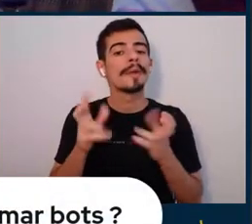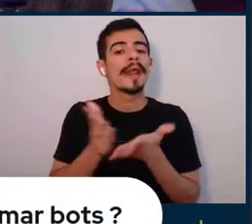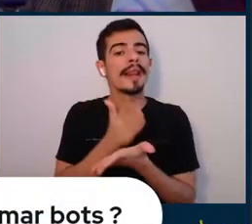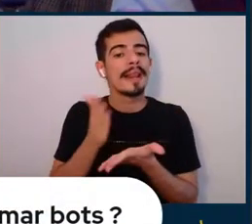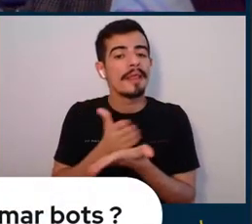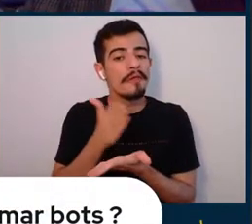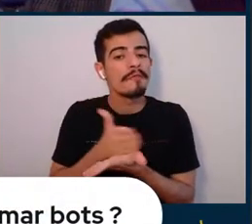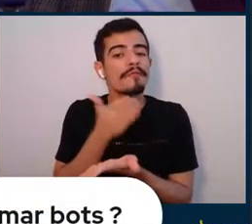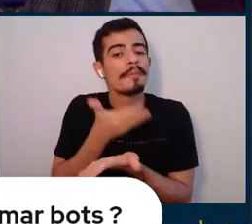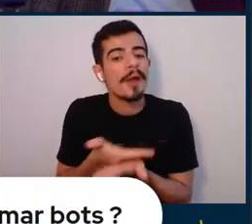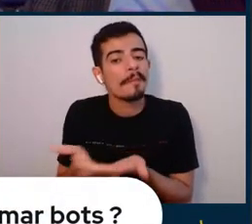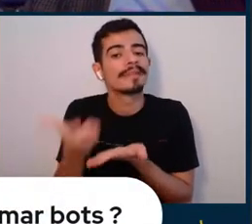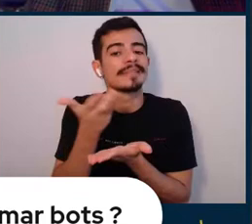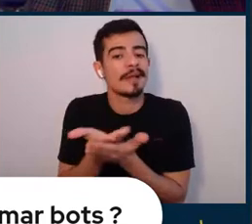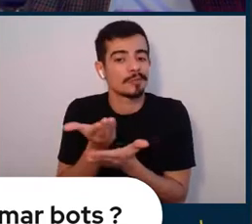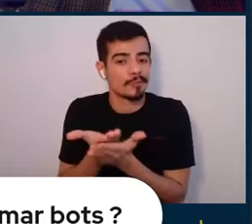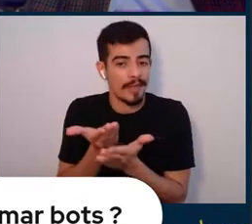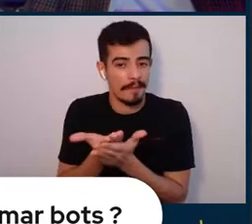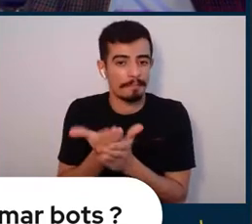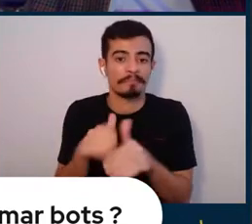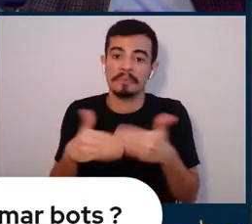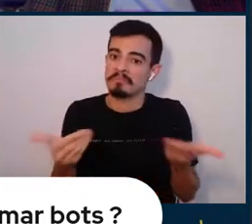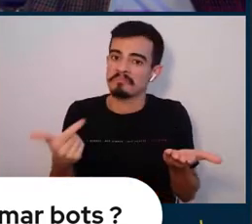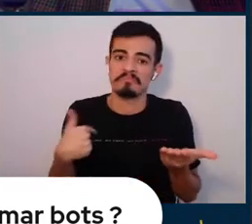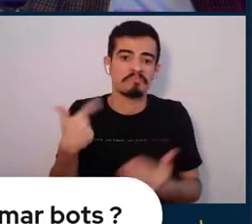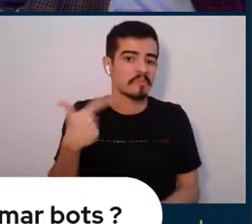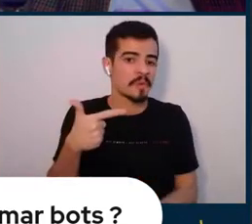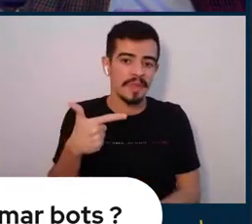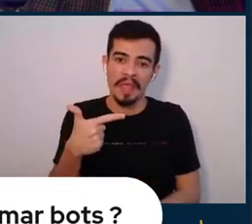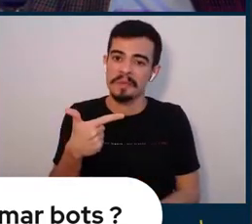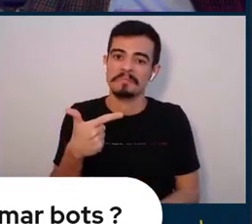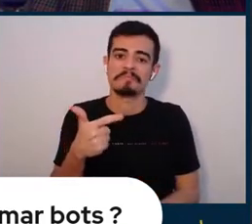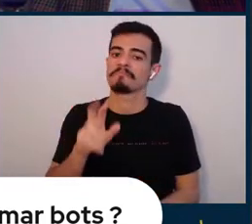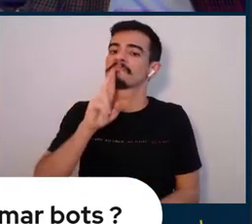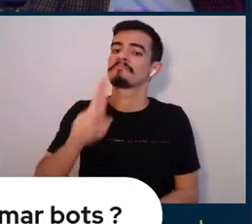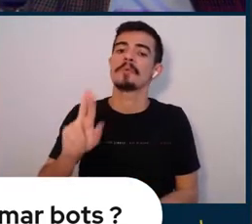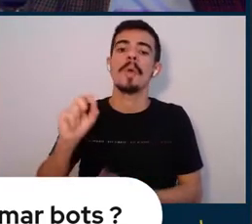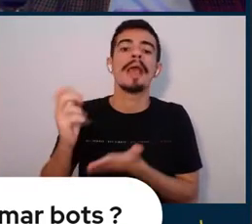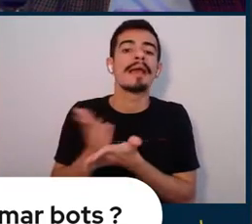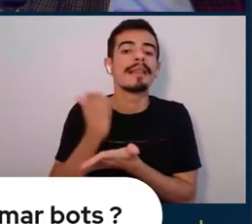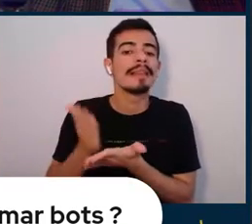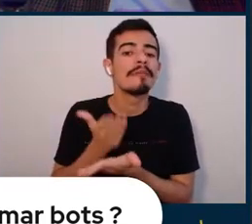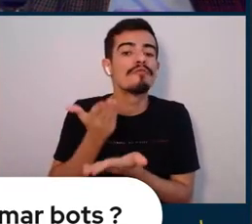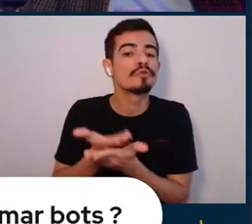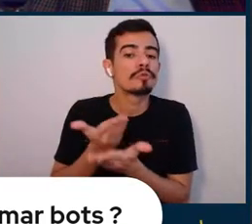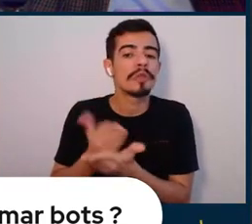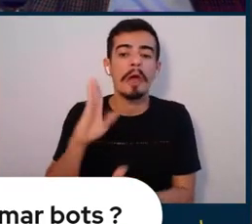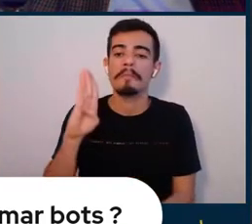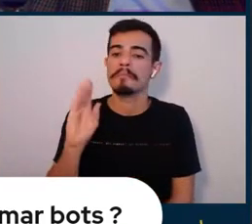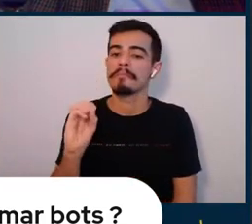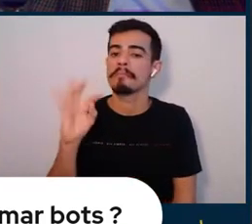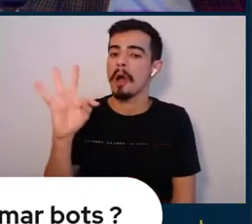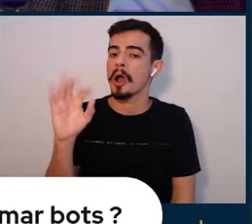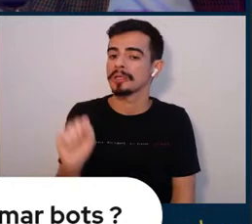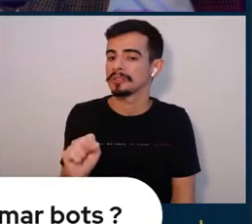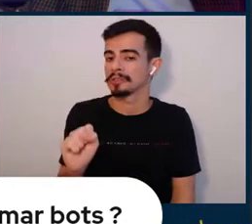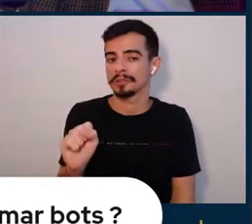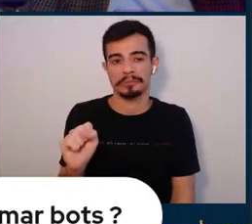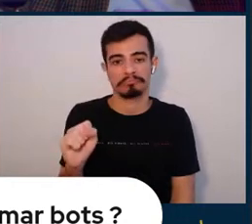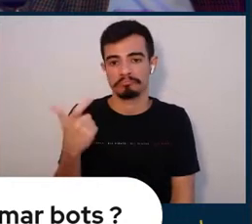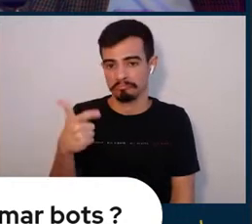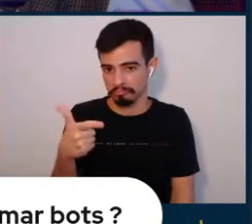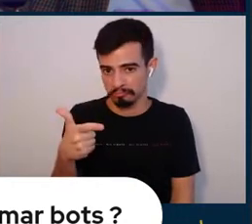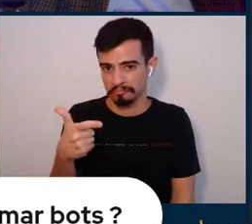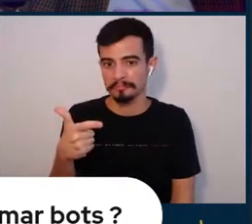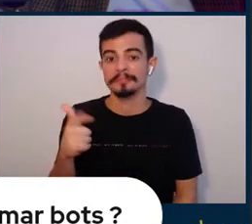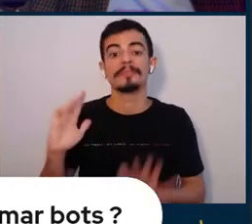começar a estudar. Eu não tenho nenhuma indicação de livros para começar a estudar para bots, tá? Para bots, não.